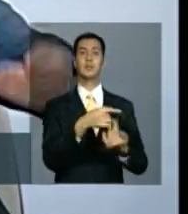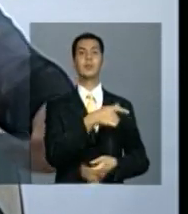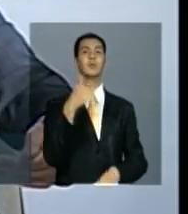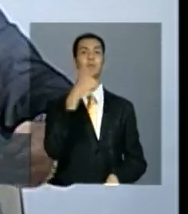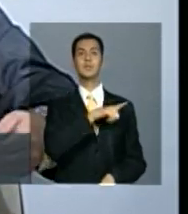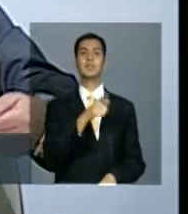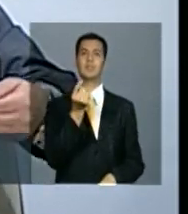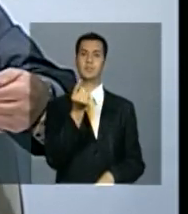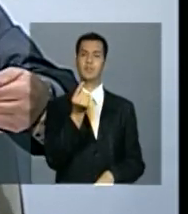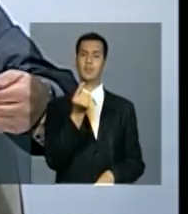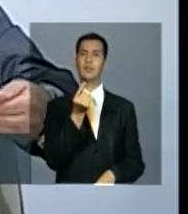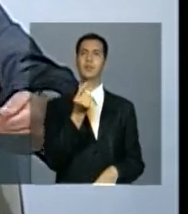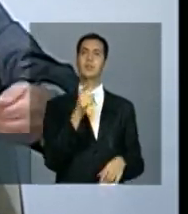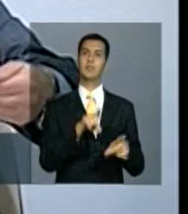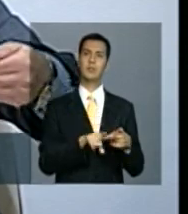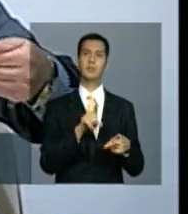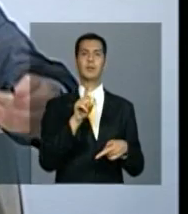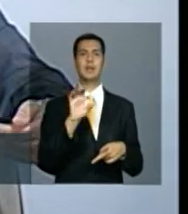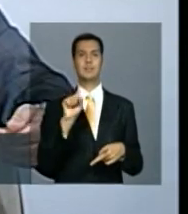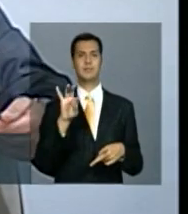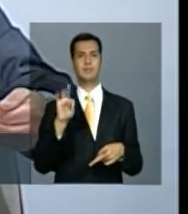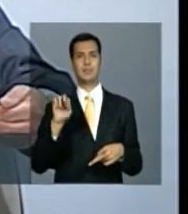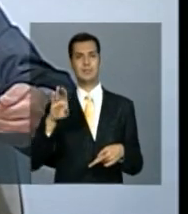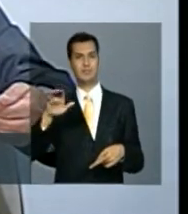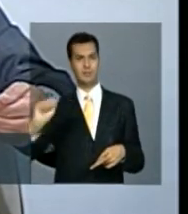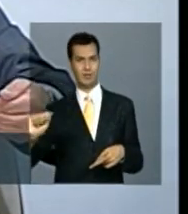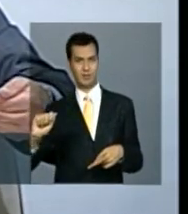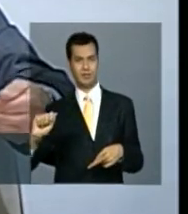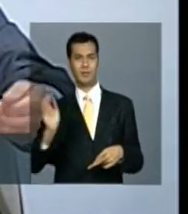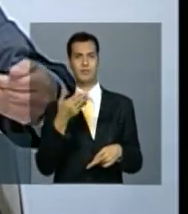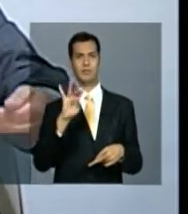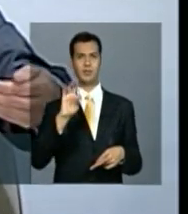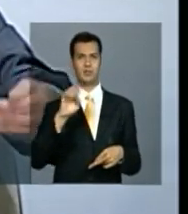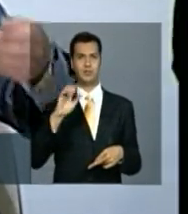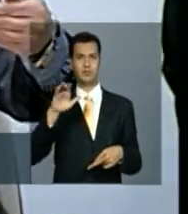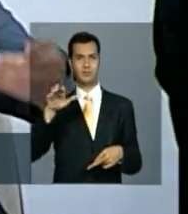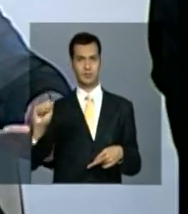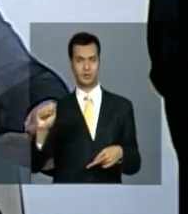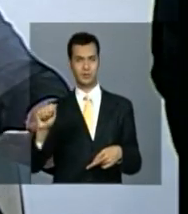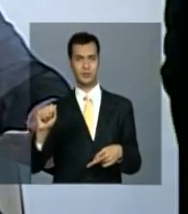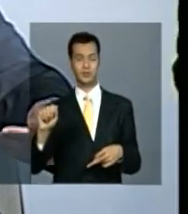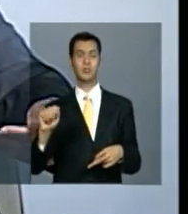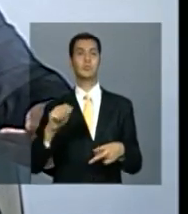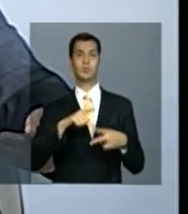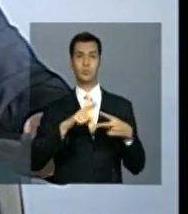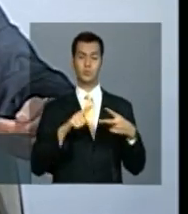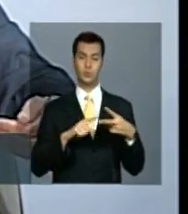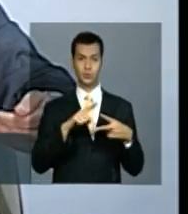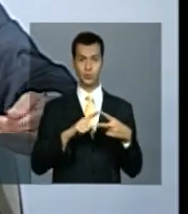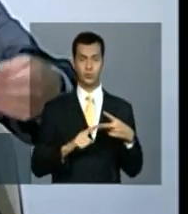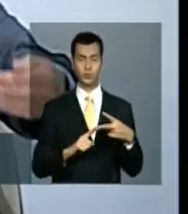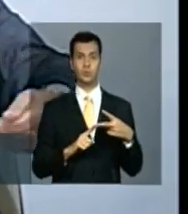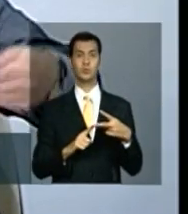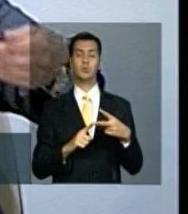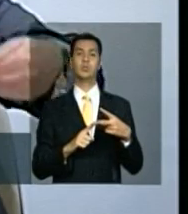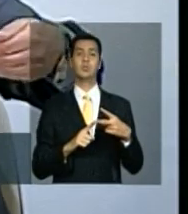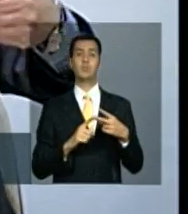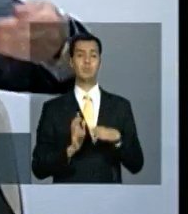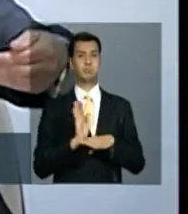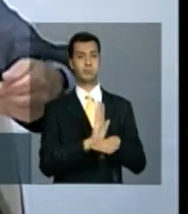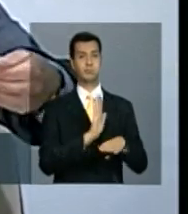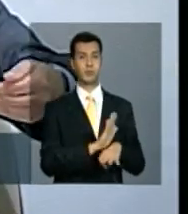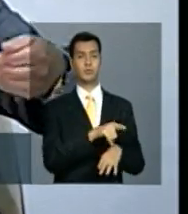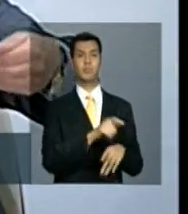essa assistência técnica diferenciada e ao eh eh eh eh receberem esses recursos do fomento eh possam